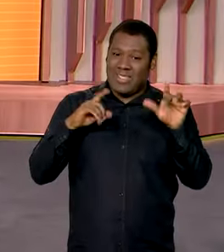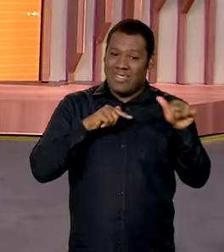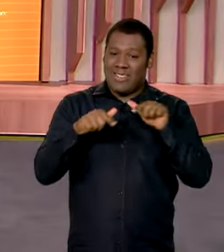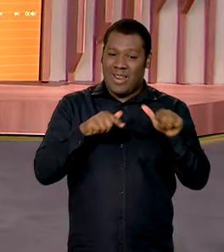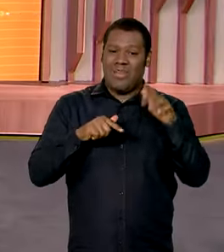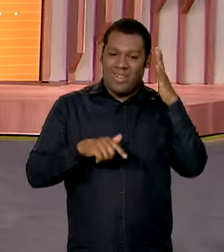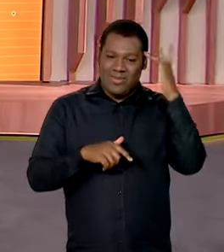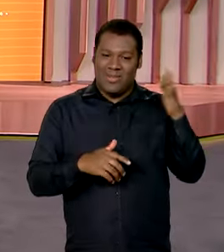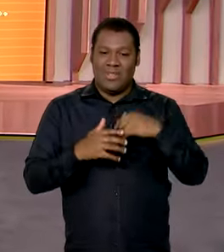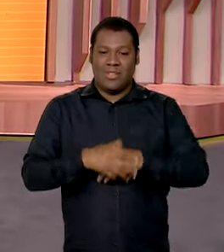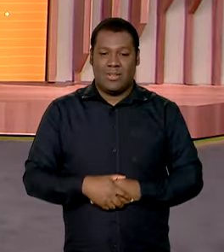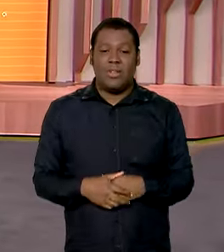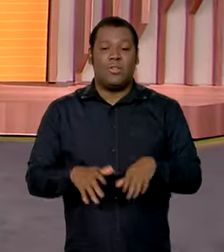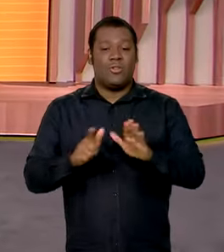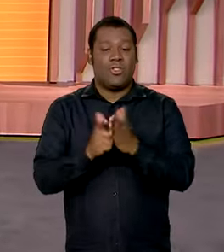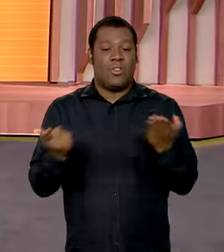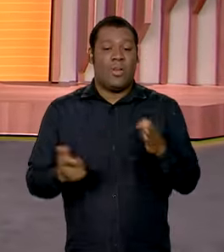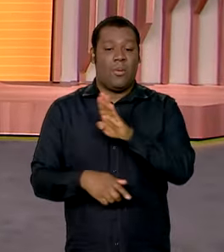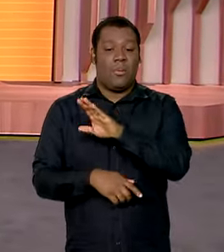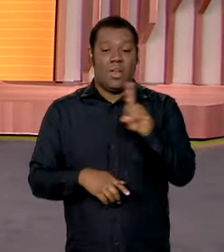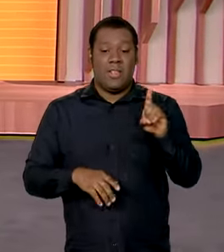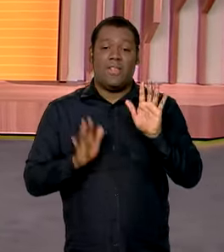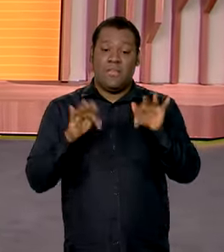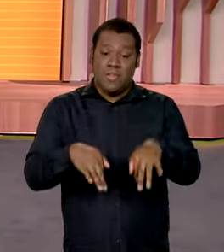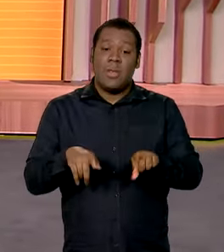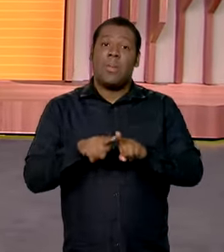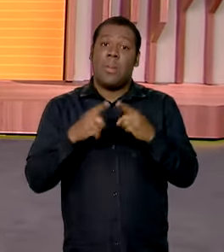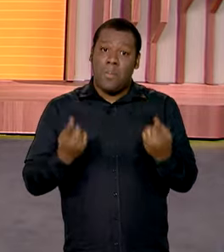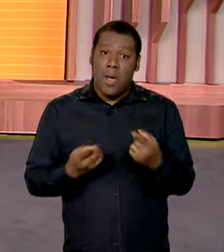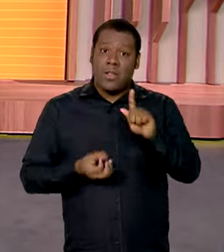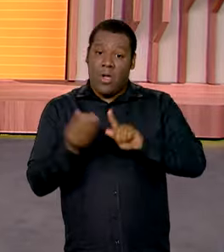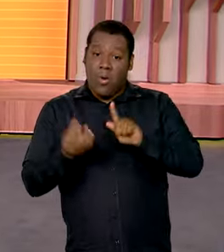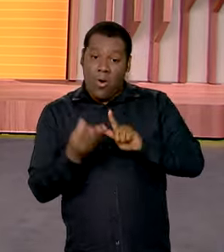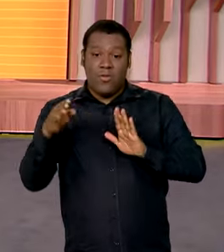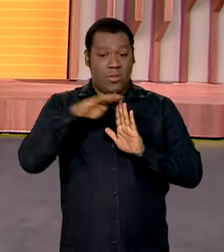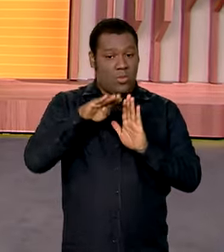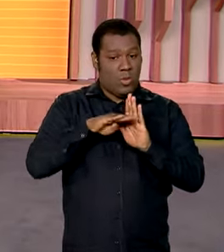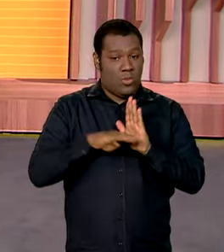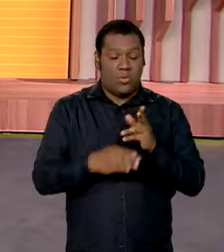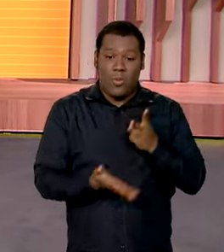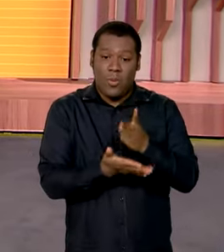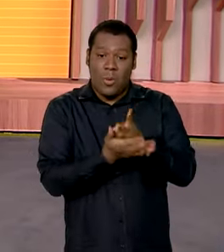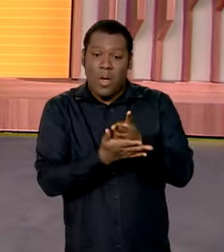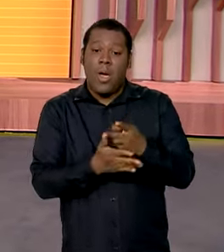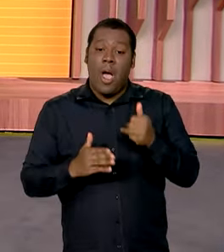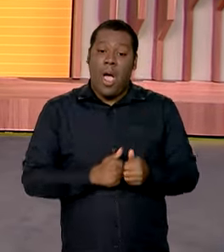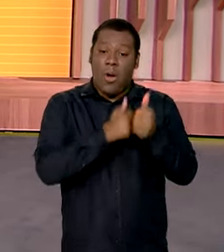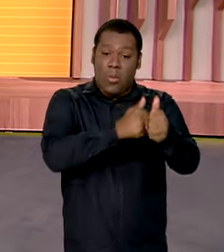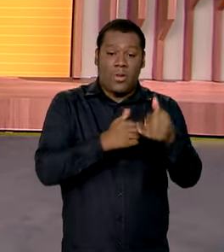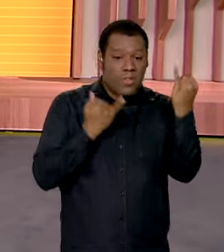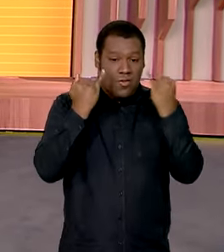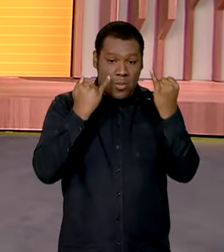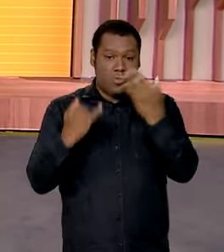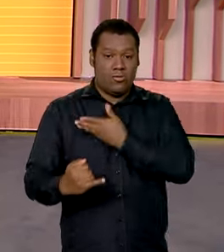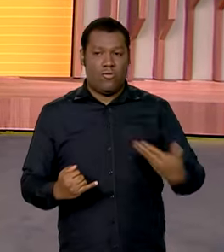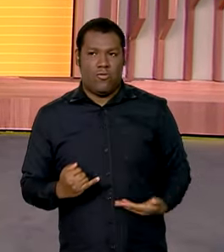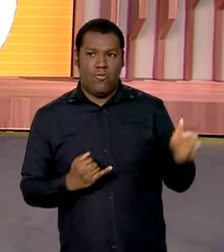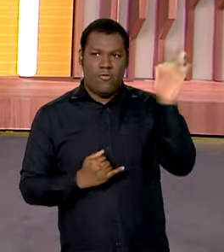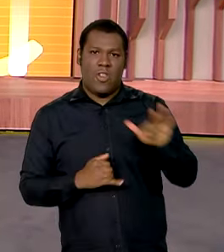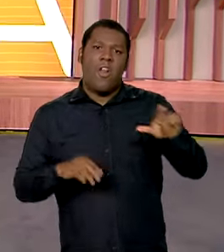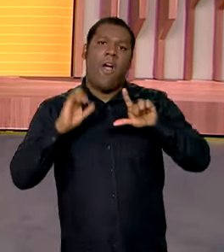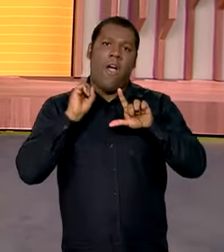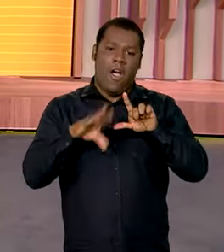o Brasil em Dia fica por aqui, mas o Canal Gov segue com a programação, acompanhando todas as ações do governo federal, com eventos ao